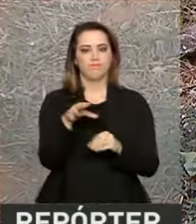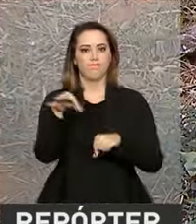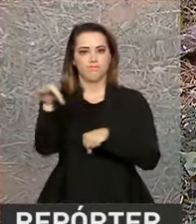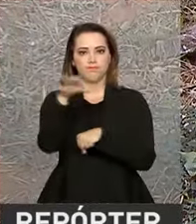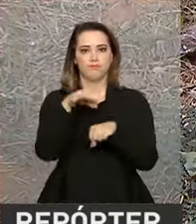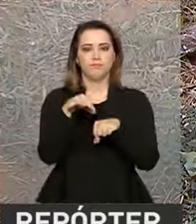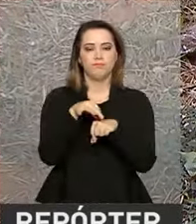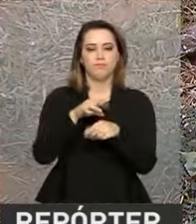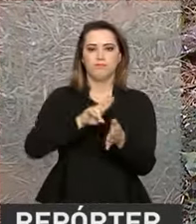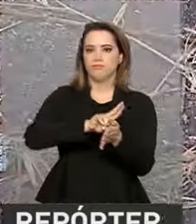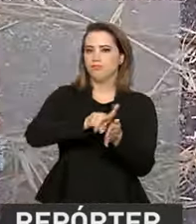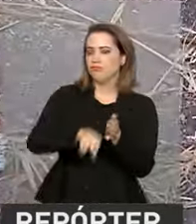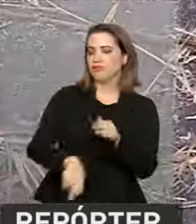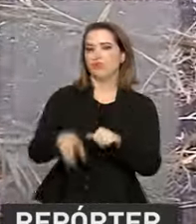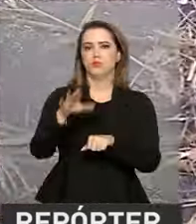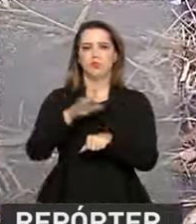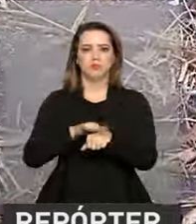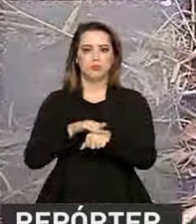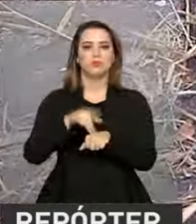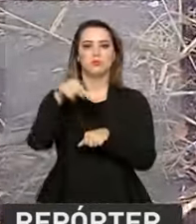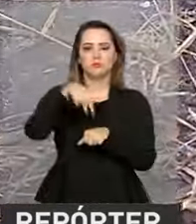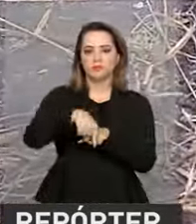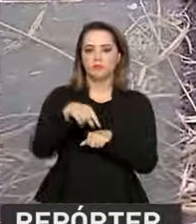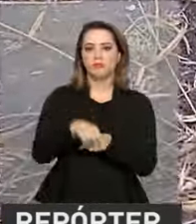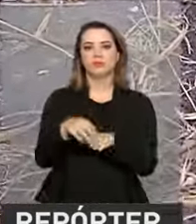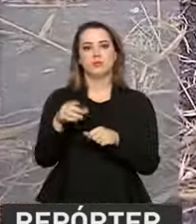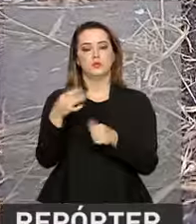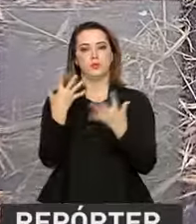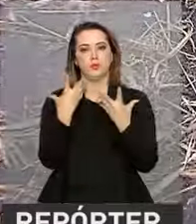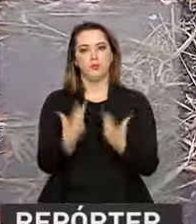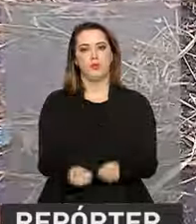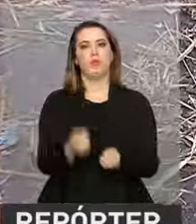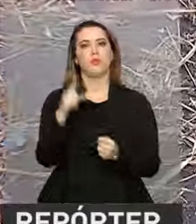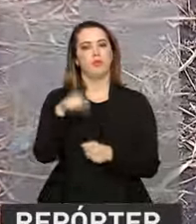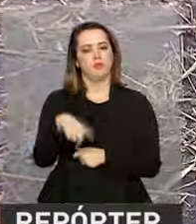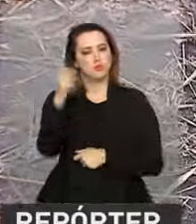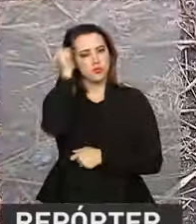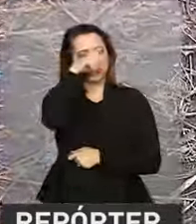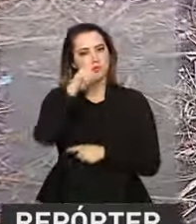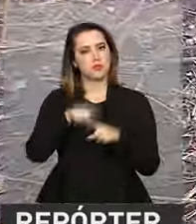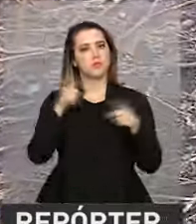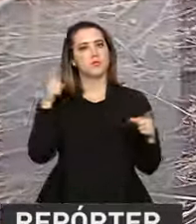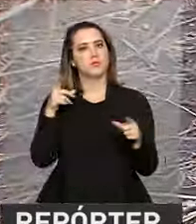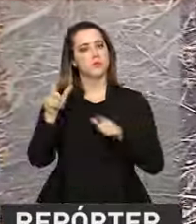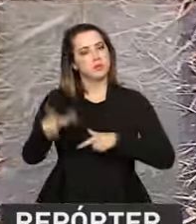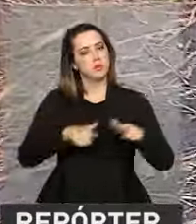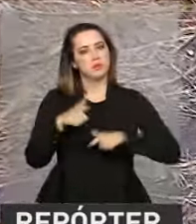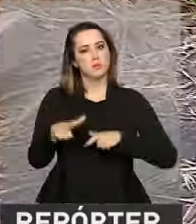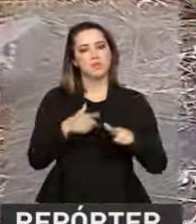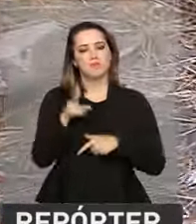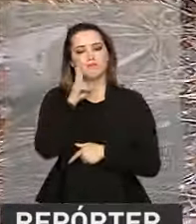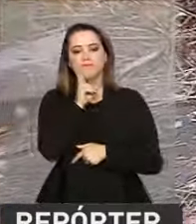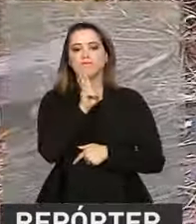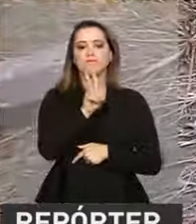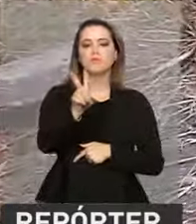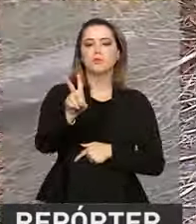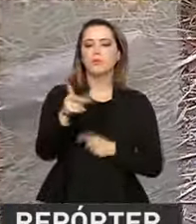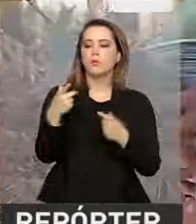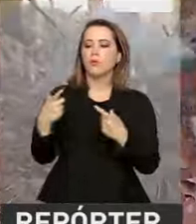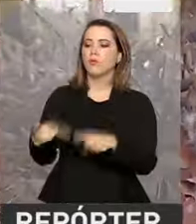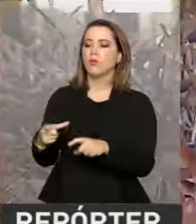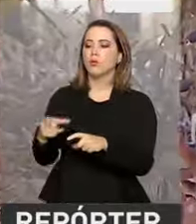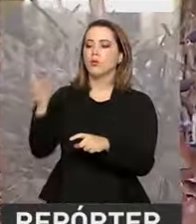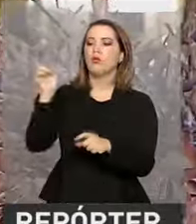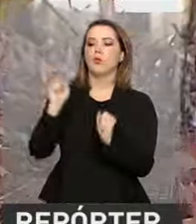dengue, chikungunya e zika nesta época na capital federal é raro, mas os trabalhos se concentram na identificação de